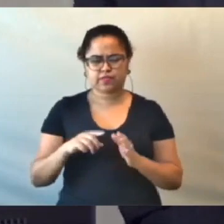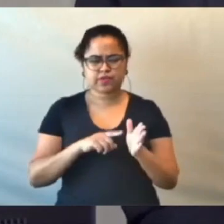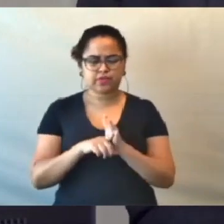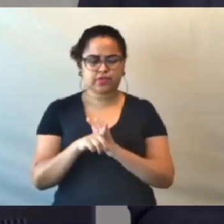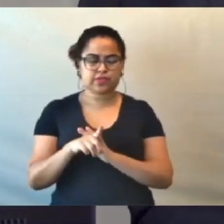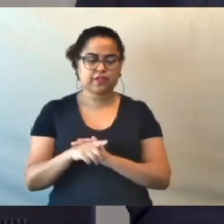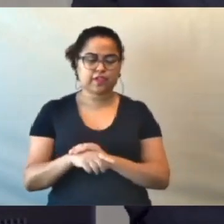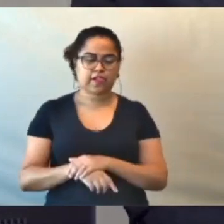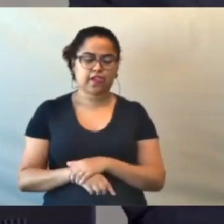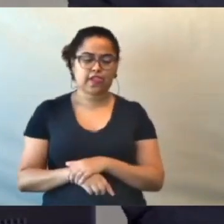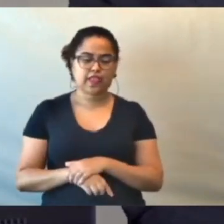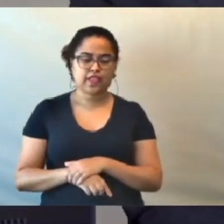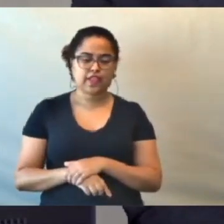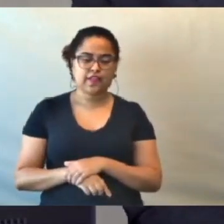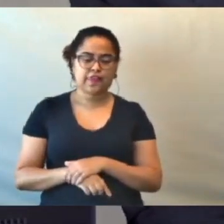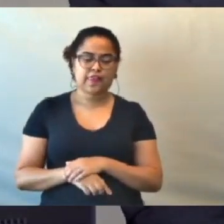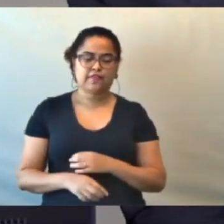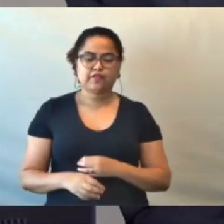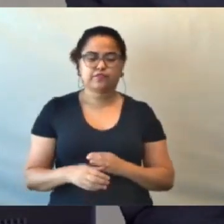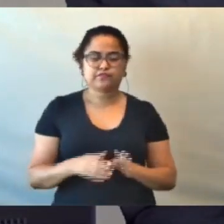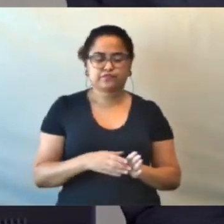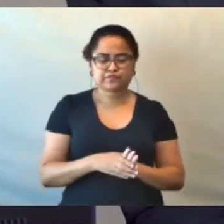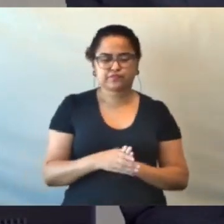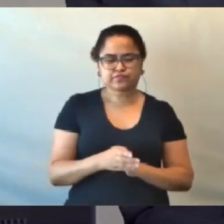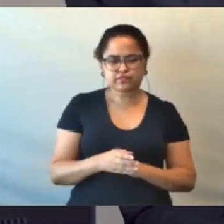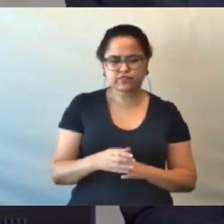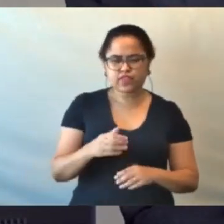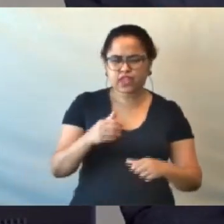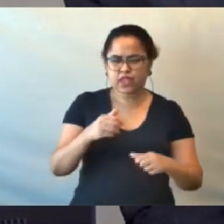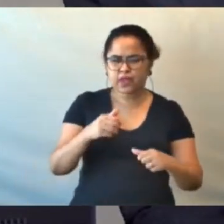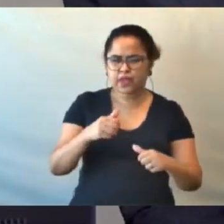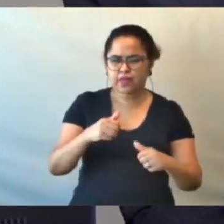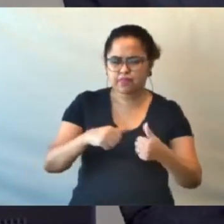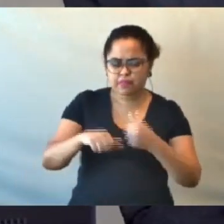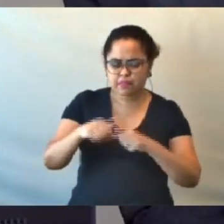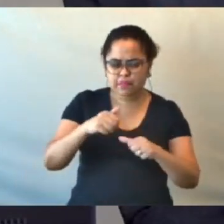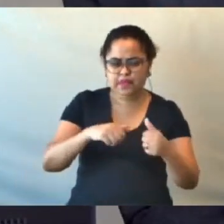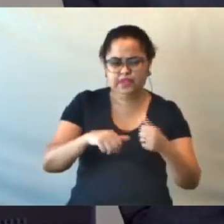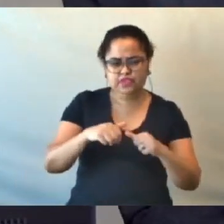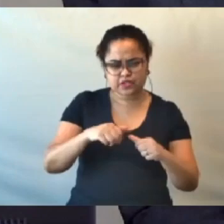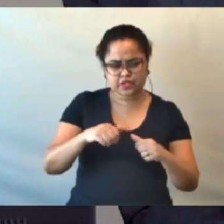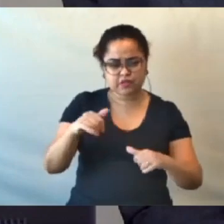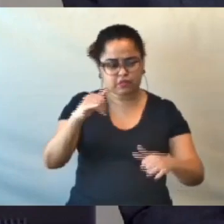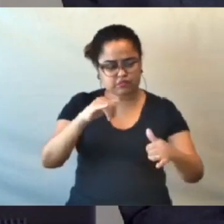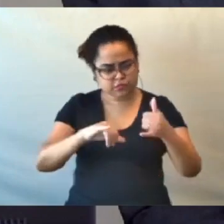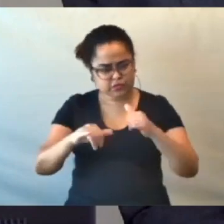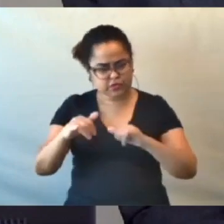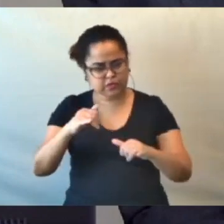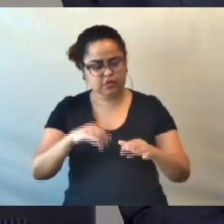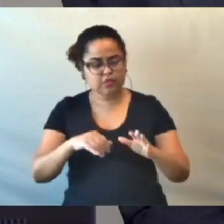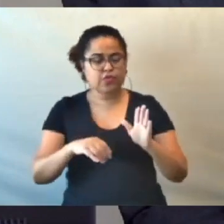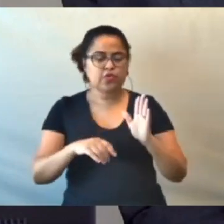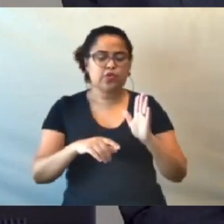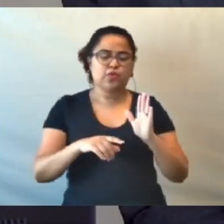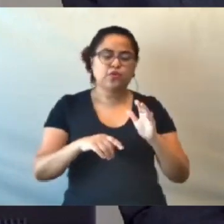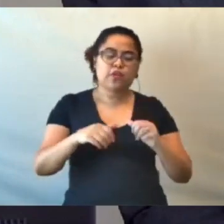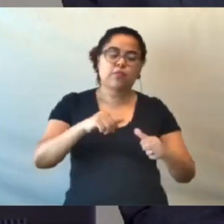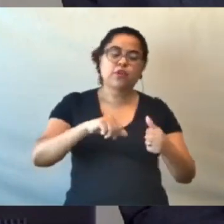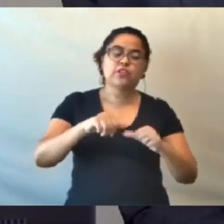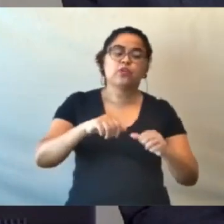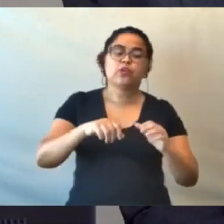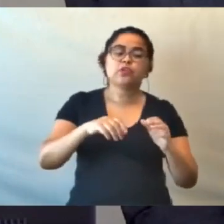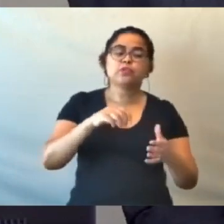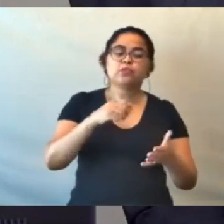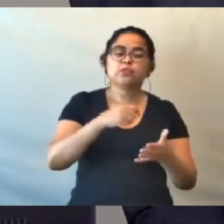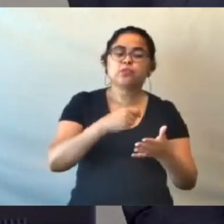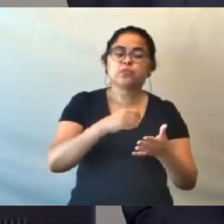a aferição dos parâmetros mensurados por um laboratório contratado pelo consórcio Pampulha Viva. Nós queremos saber qual que